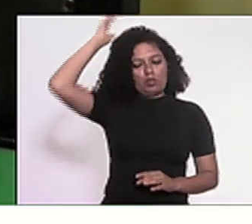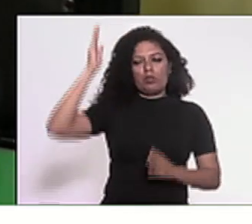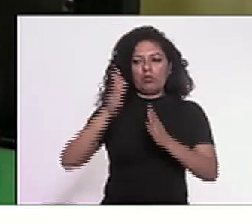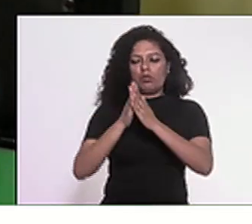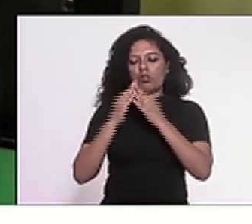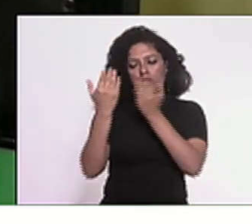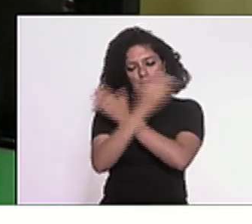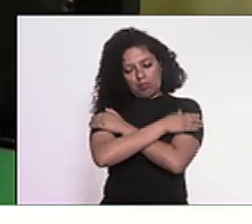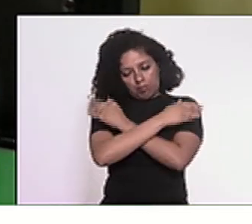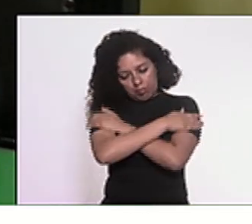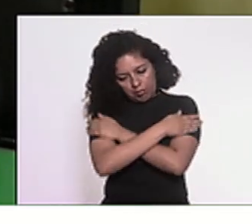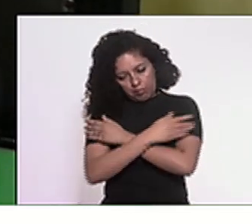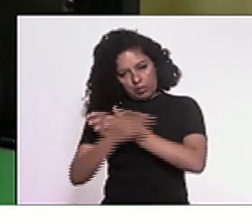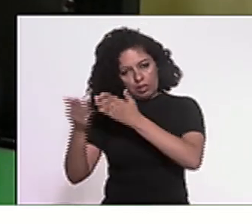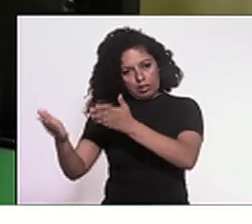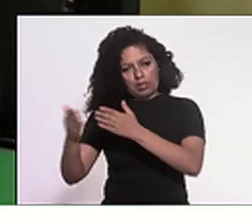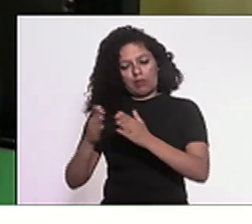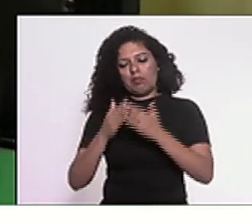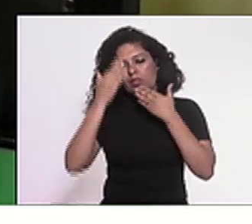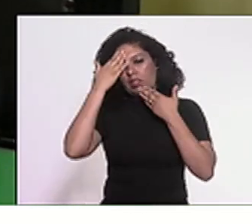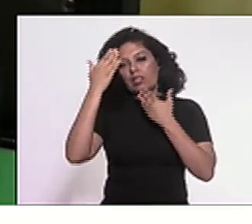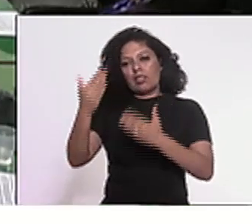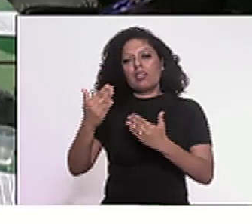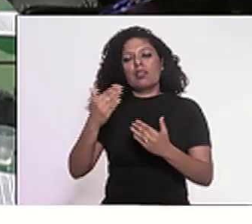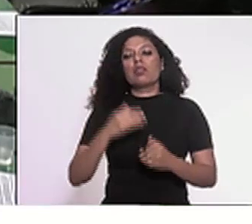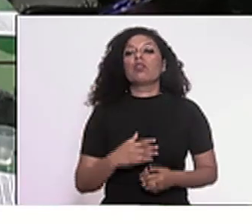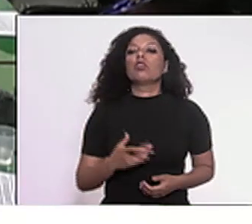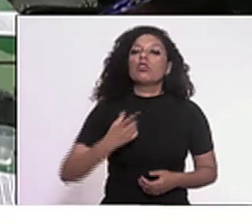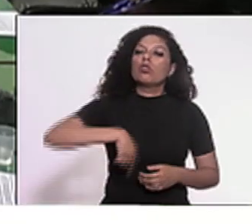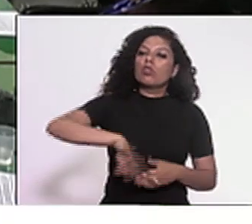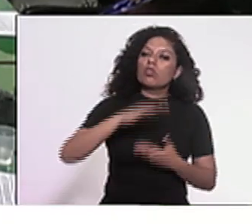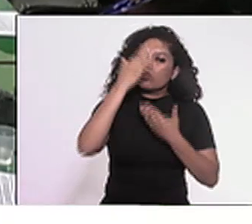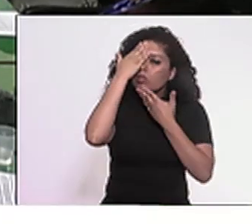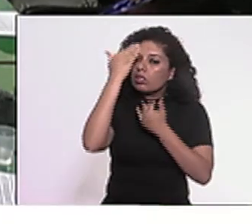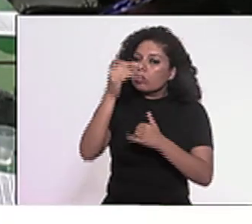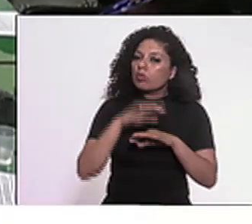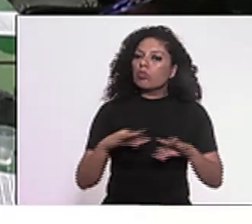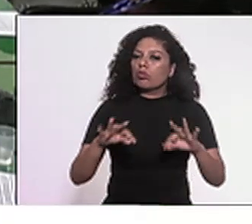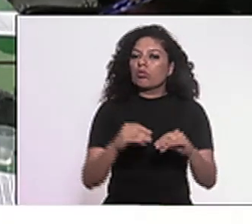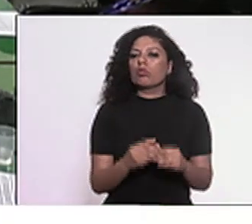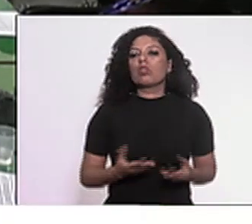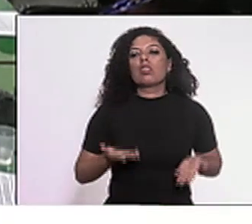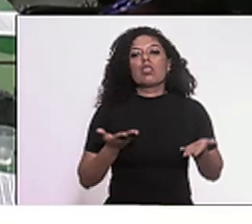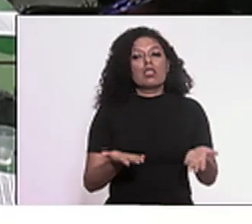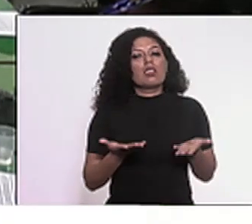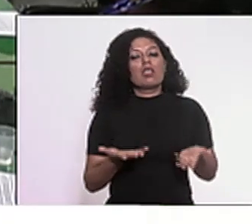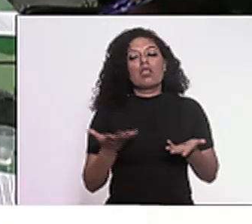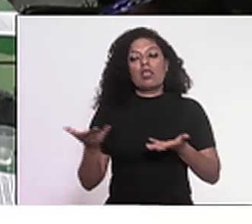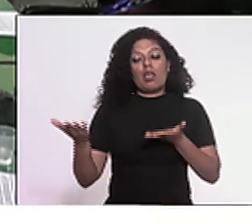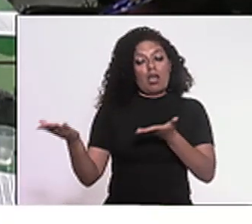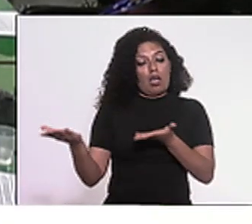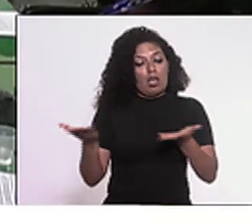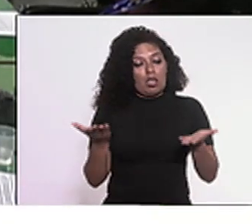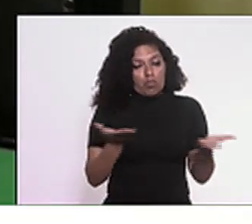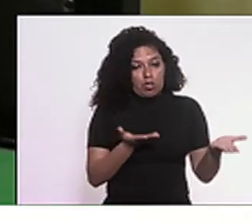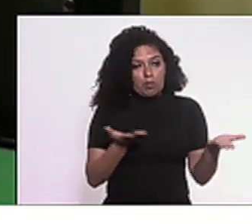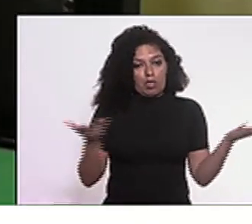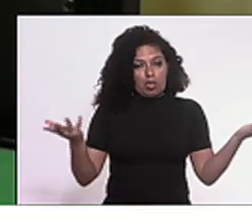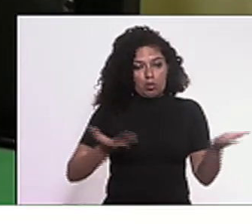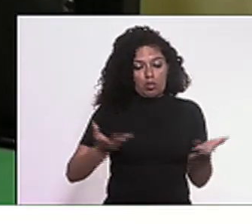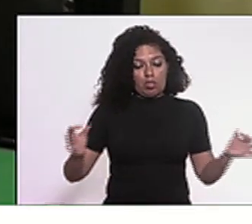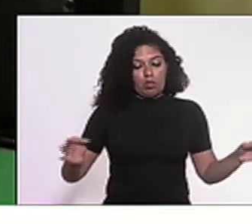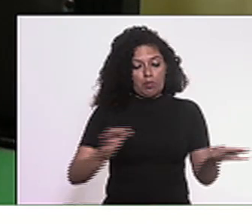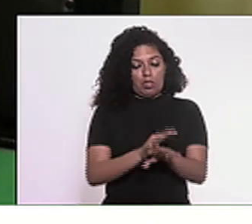nosso agradecimento. Sim, nós que agradecemos a oportunidade, o Muito convite obrigado. de estarmos aqui. Quero agora, para concluir